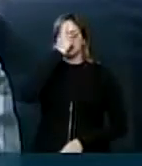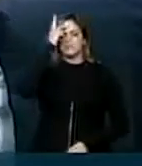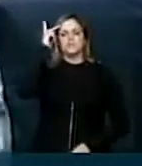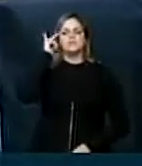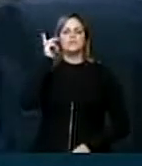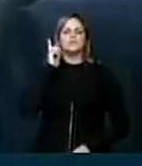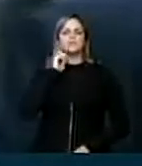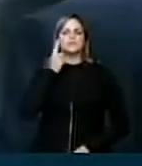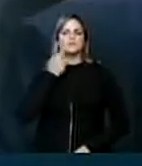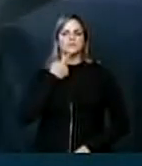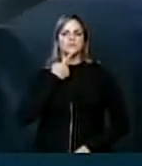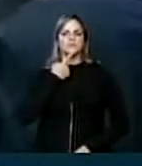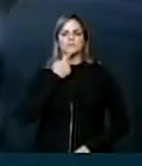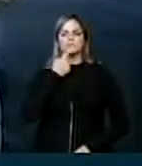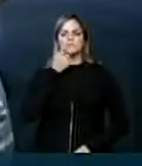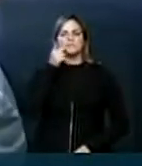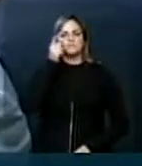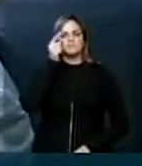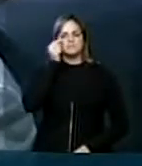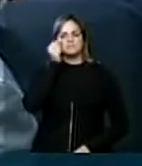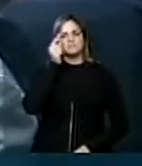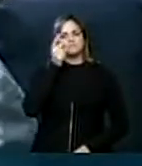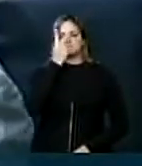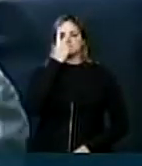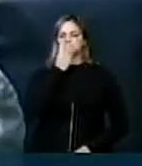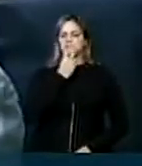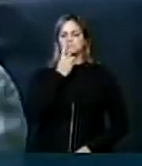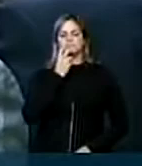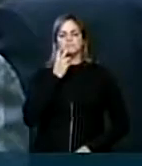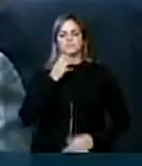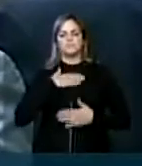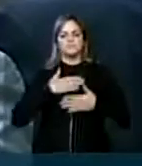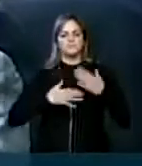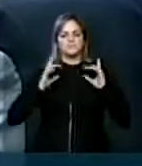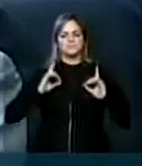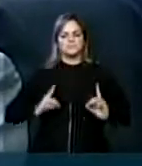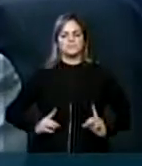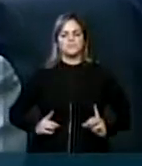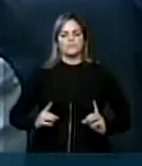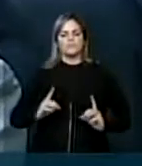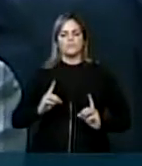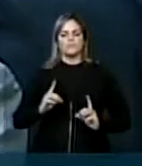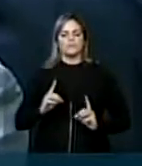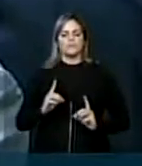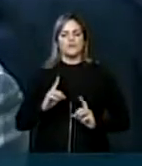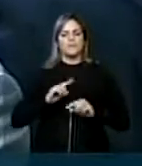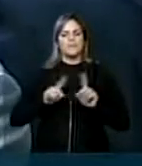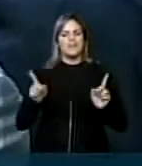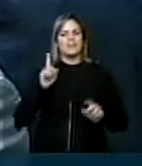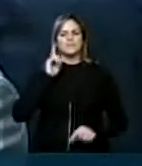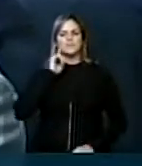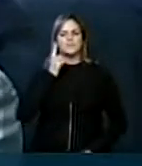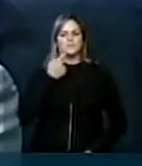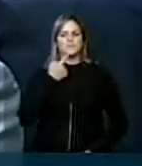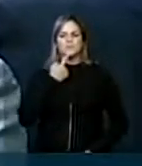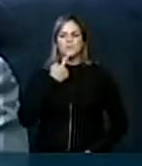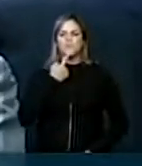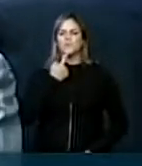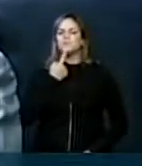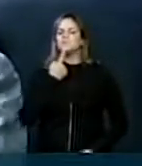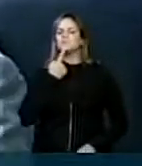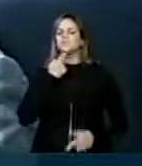com deficiência auditiva, visual, intelectual ou física. E os surdos padecem de uma deficiência que lhes trazem